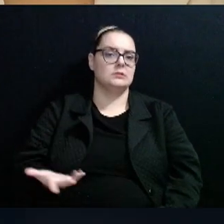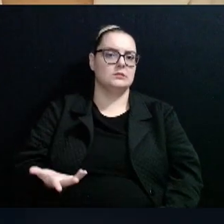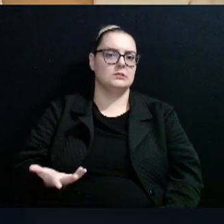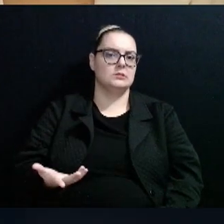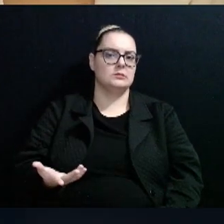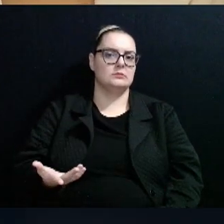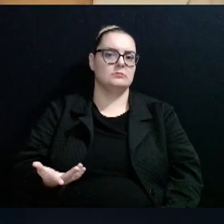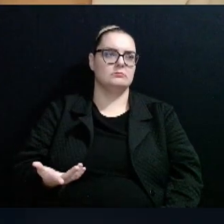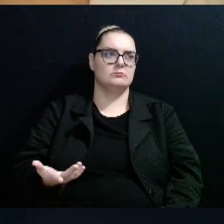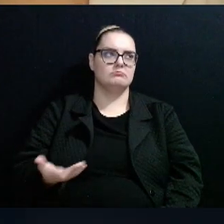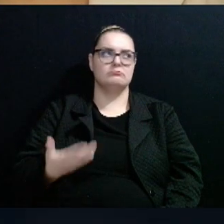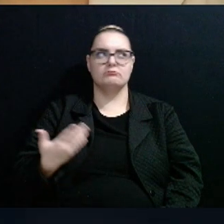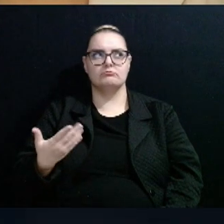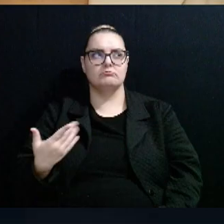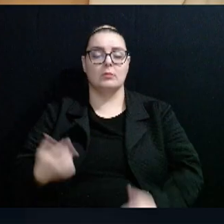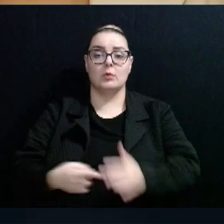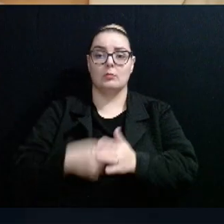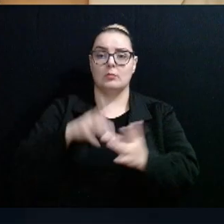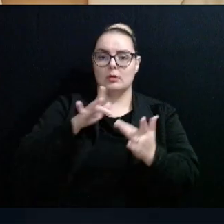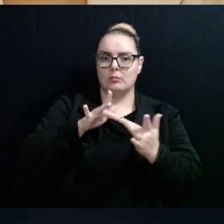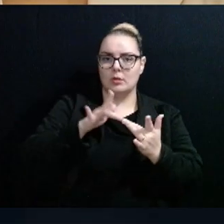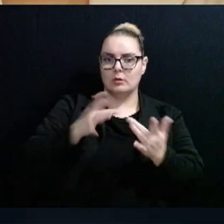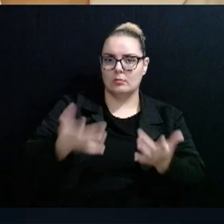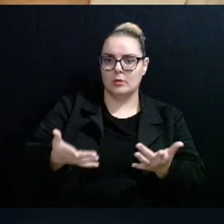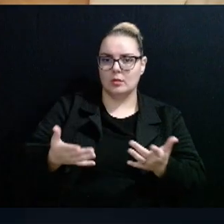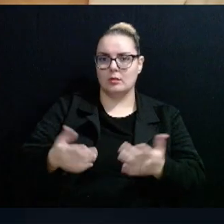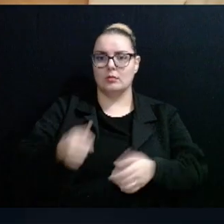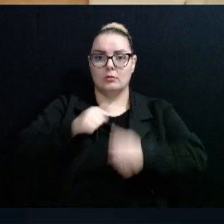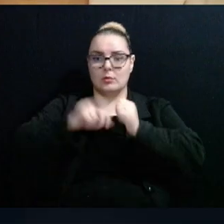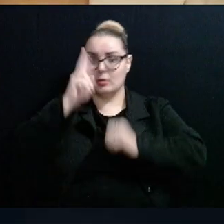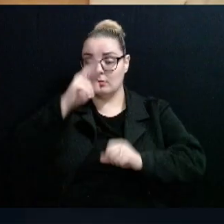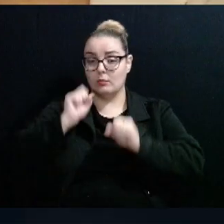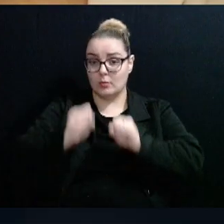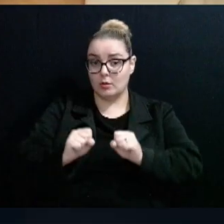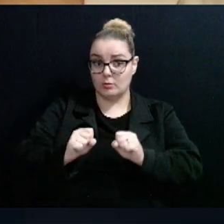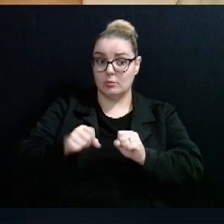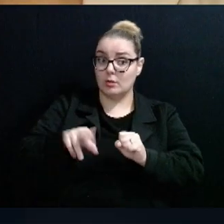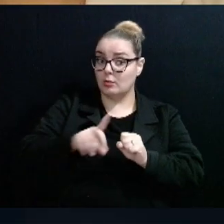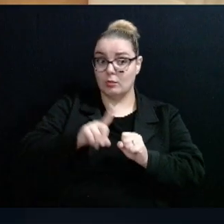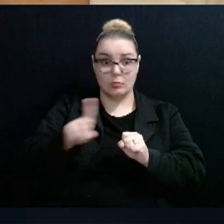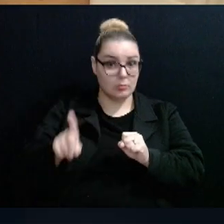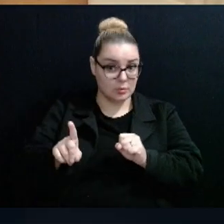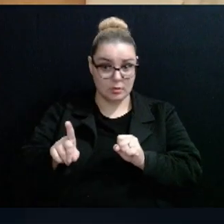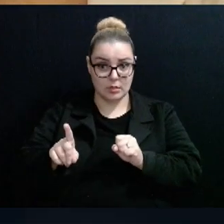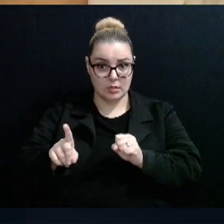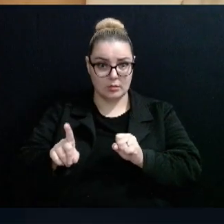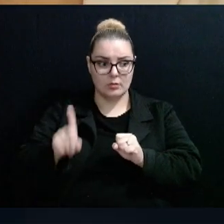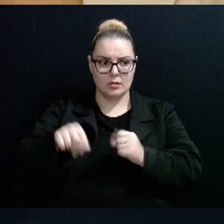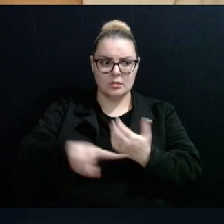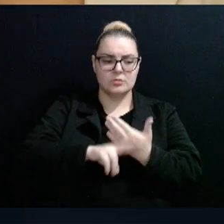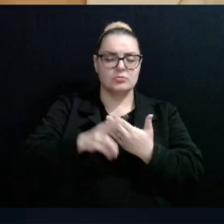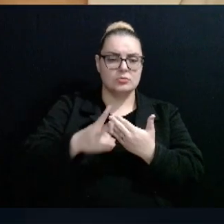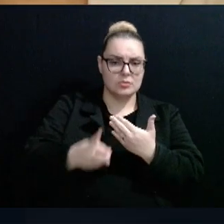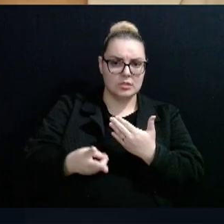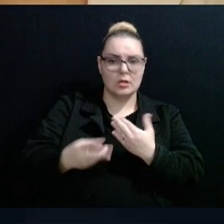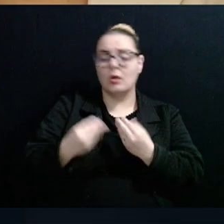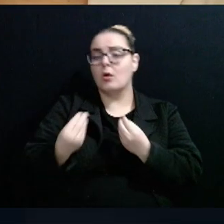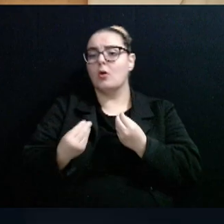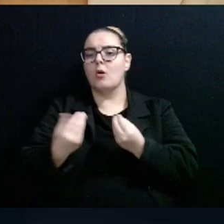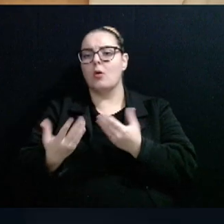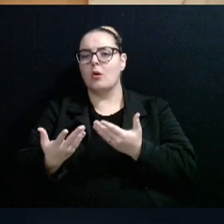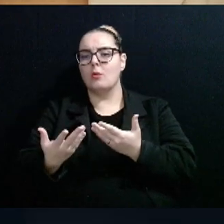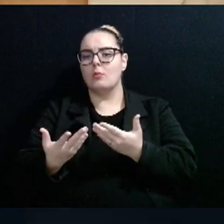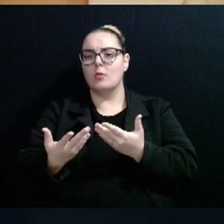o primeiro contato com o álcool, podendo ter ou não, mas isso acaba influenciando. Qual que é a